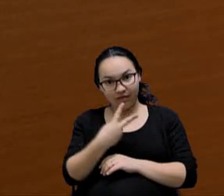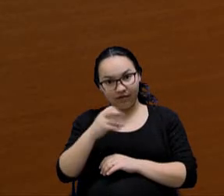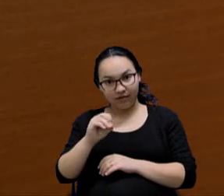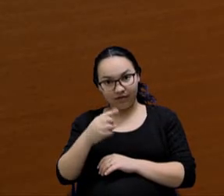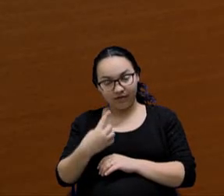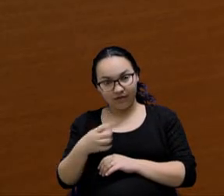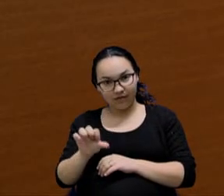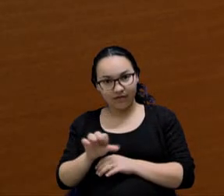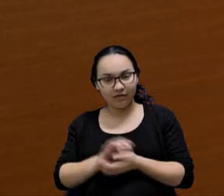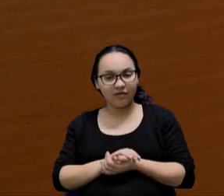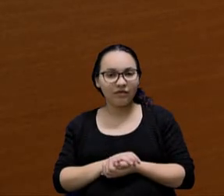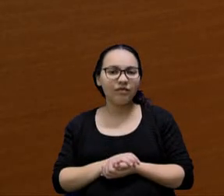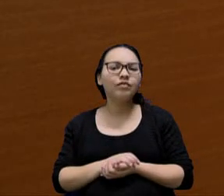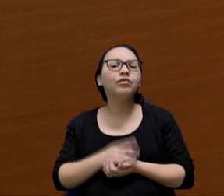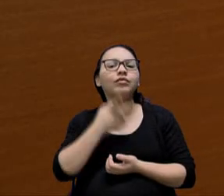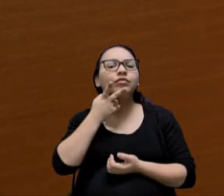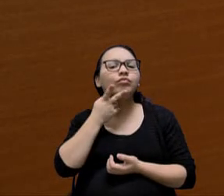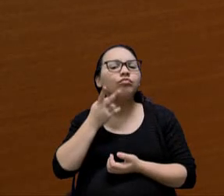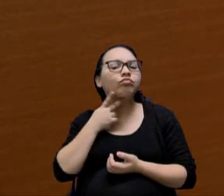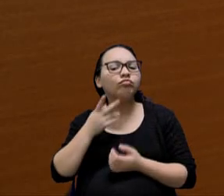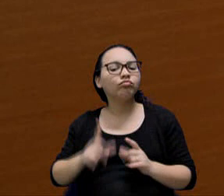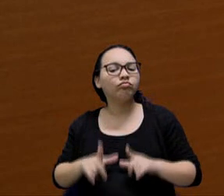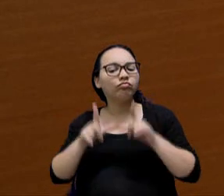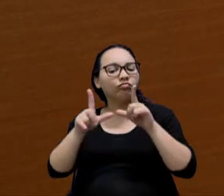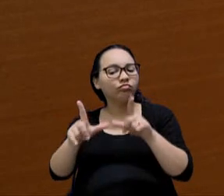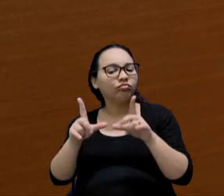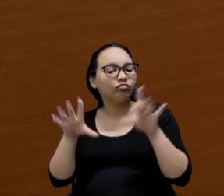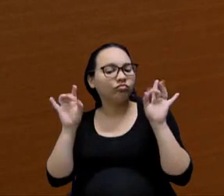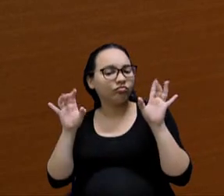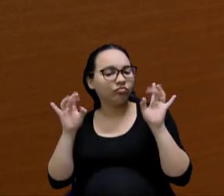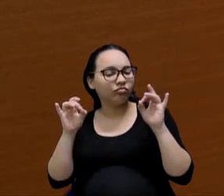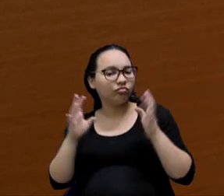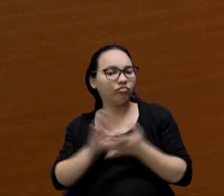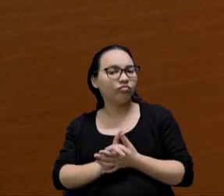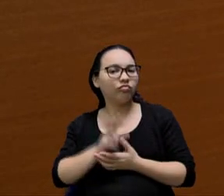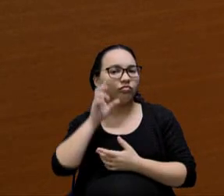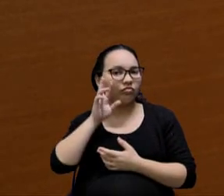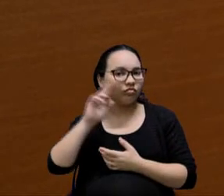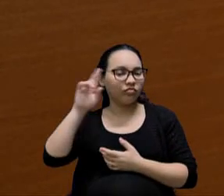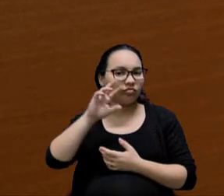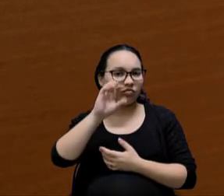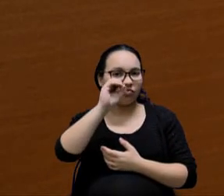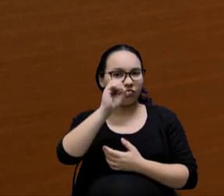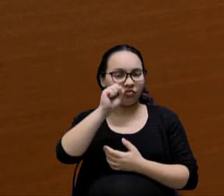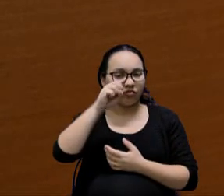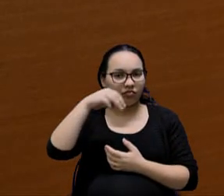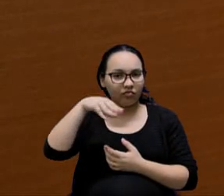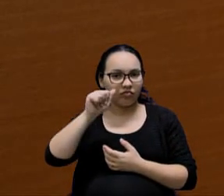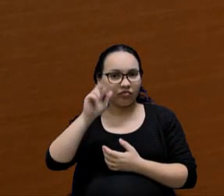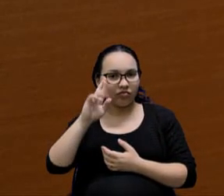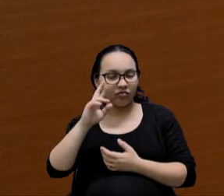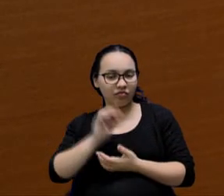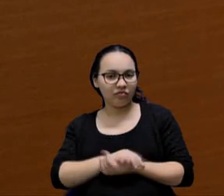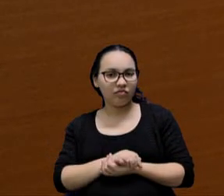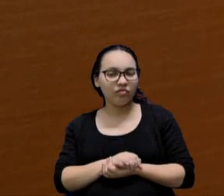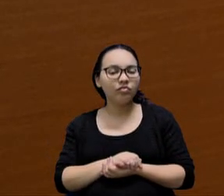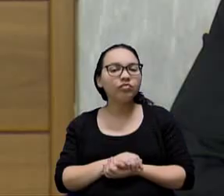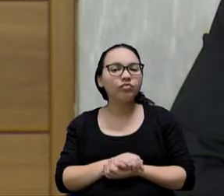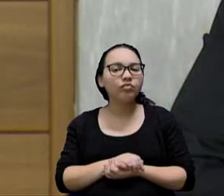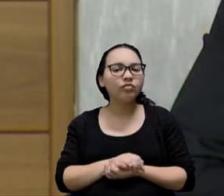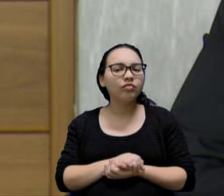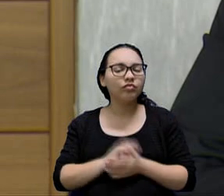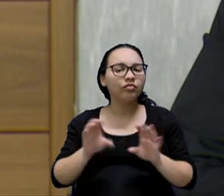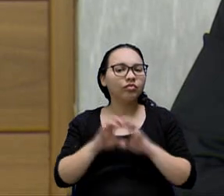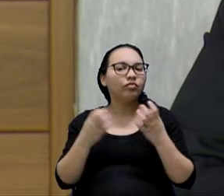84/2019, dispõe sobre a concessão de título de cidadão emérito ao ilustríssimo senhor Dr. Osmar Guimarães Júnior. A Câmara Municipal